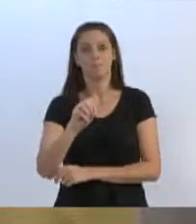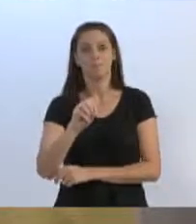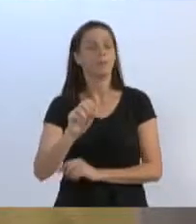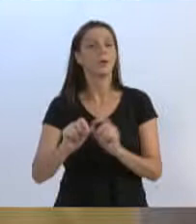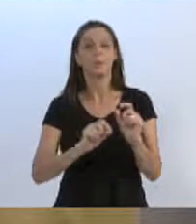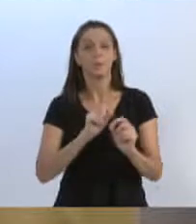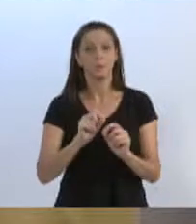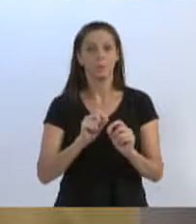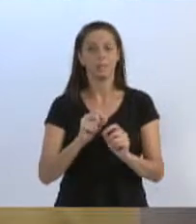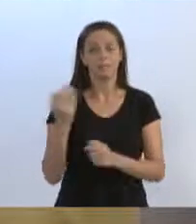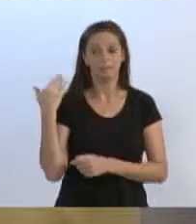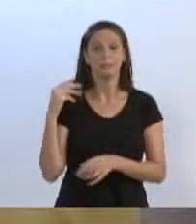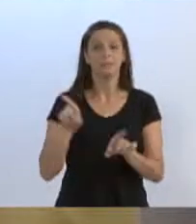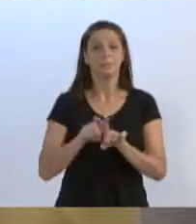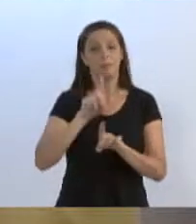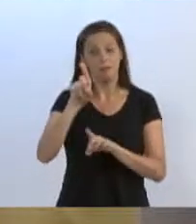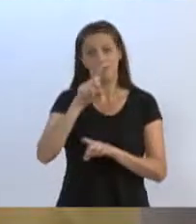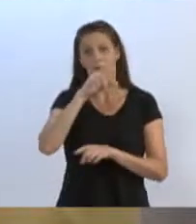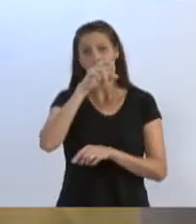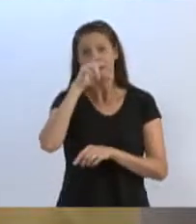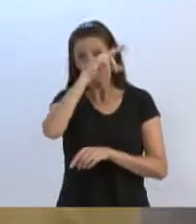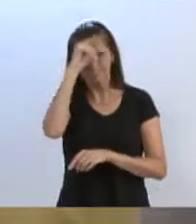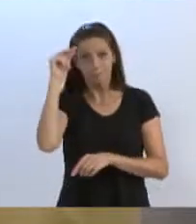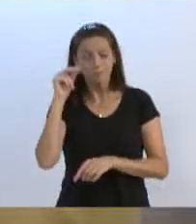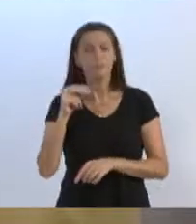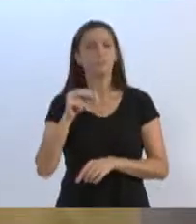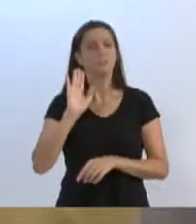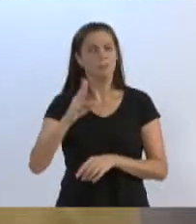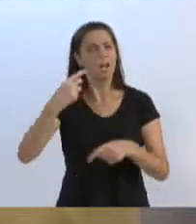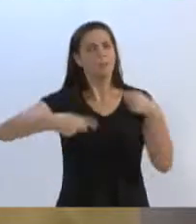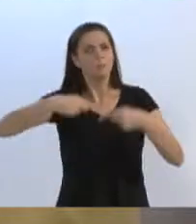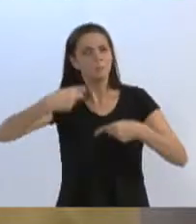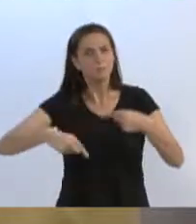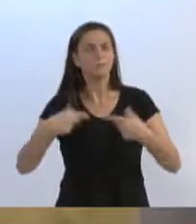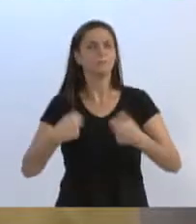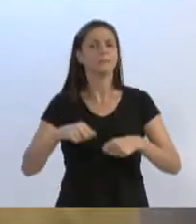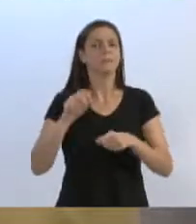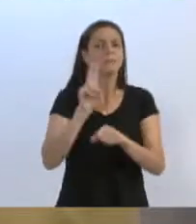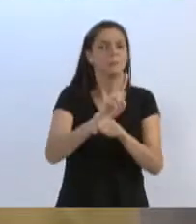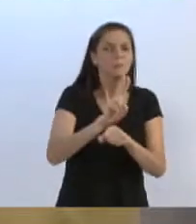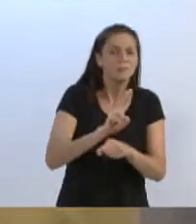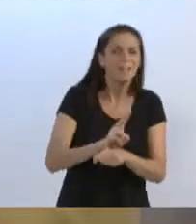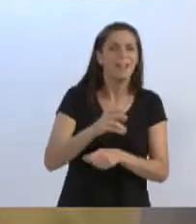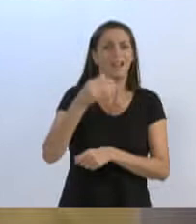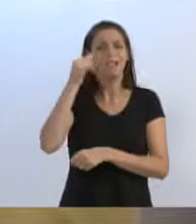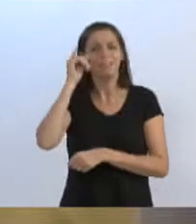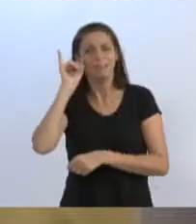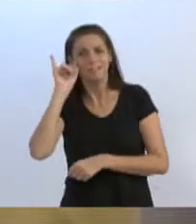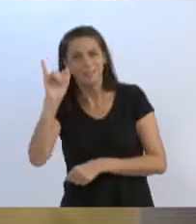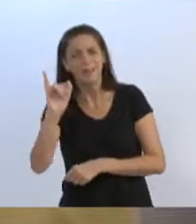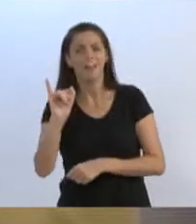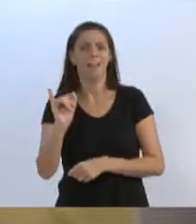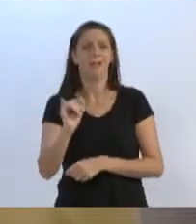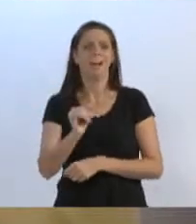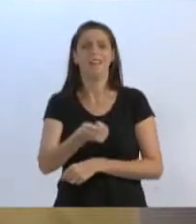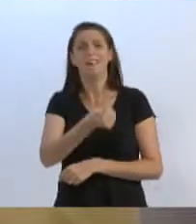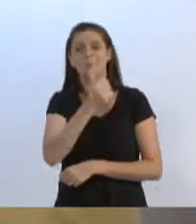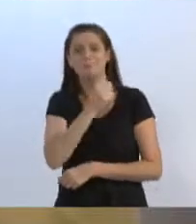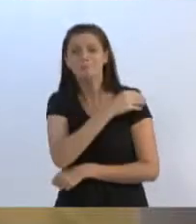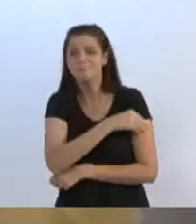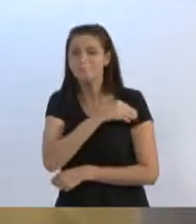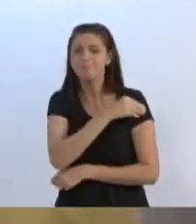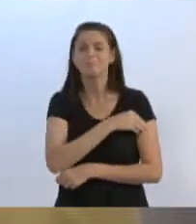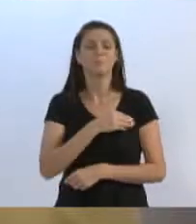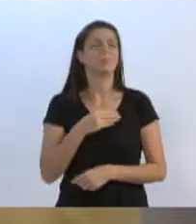semana vereador gilson que discutir sobre a prevenção o cuidado o combate é a bebida alcoólica o consumo da bebida